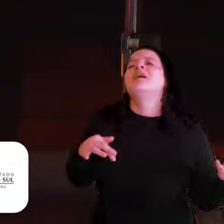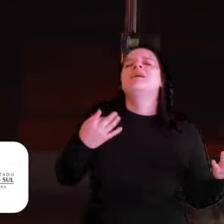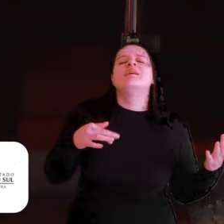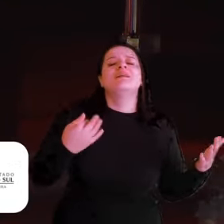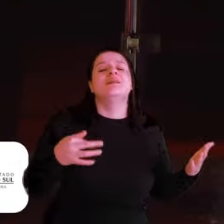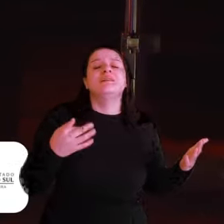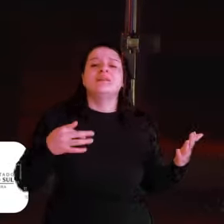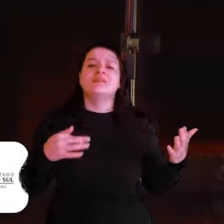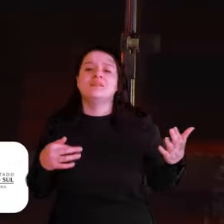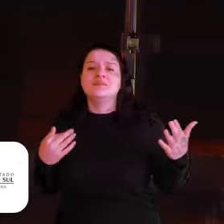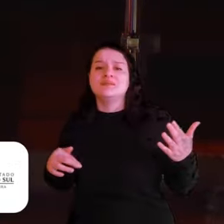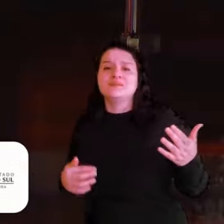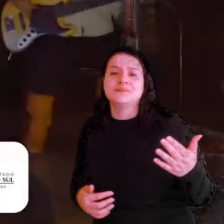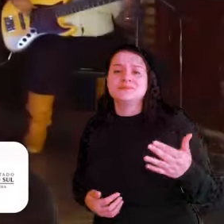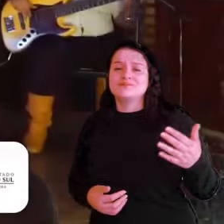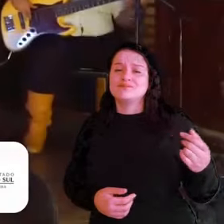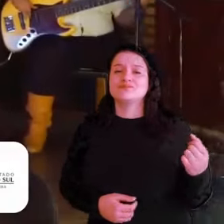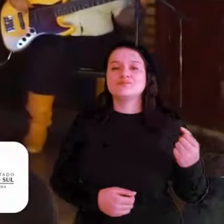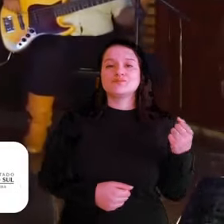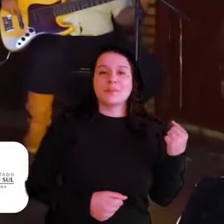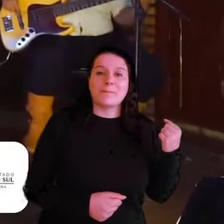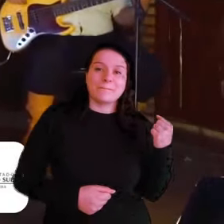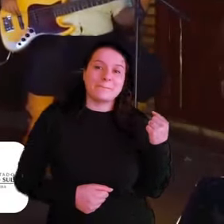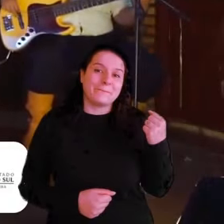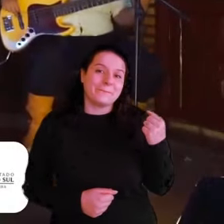o seu.